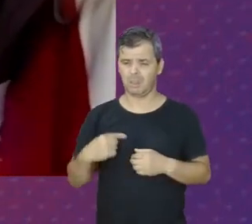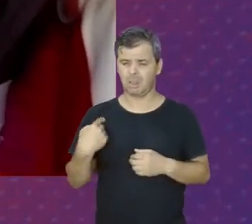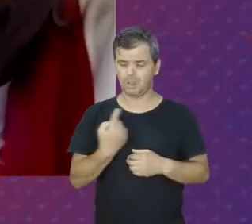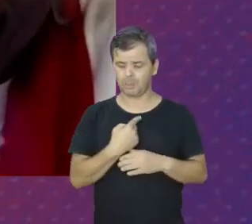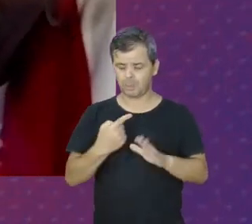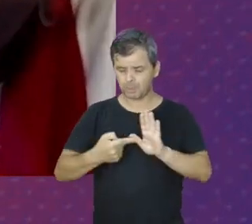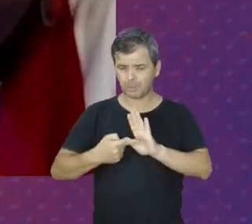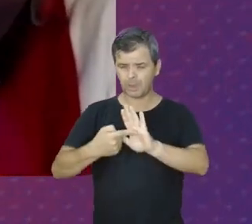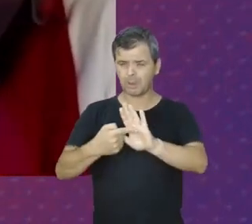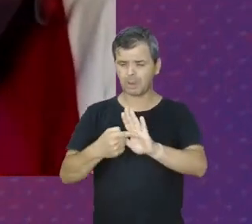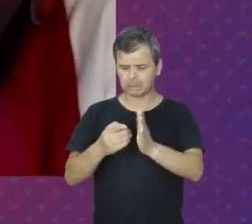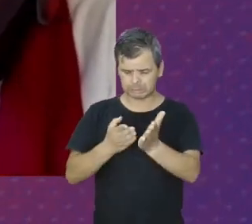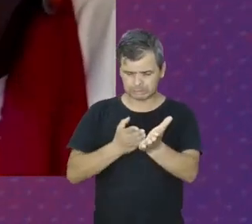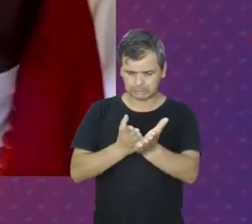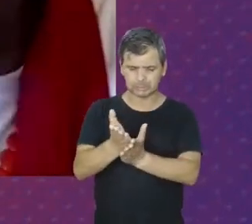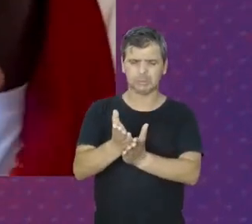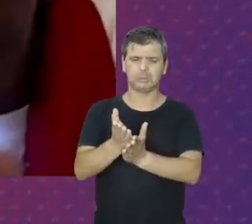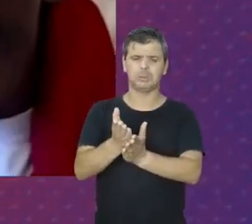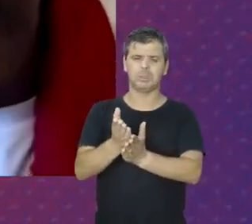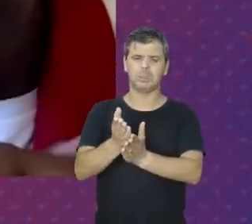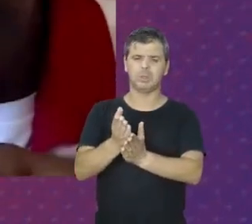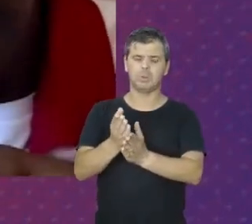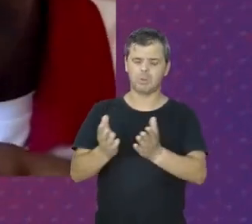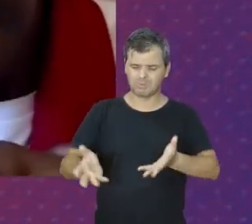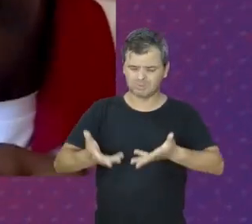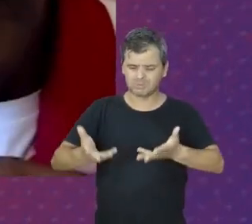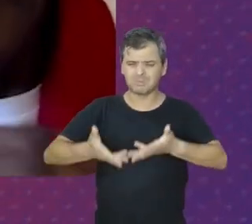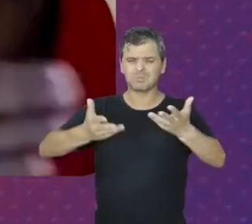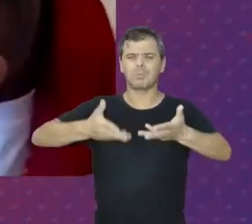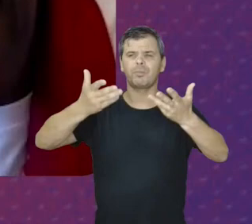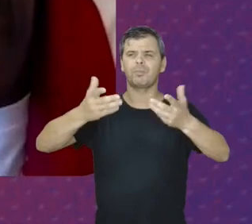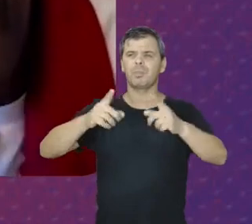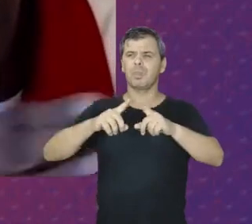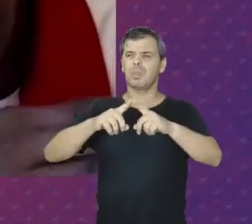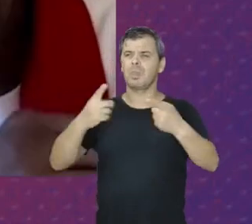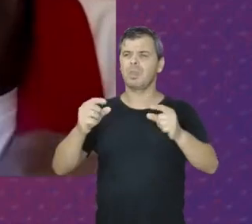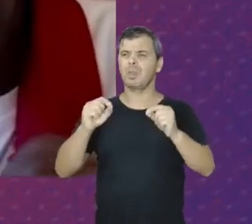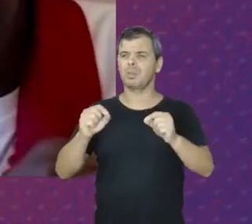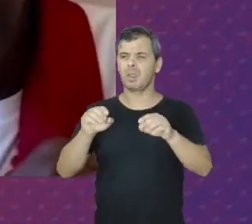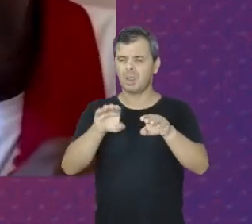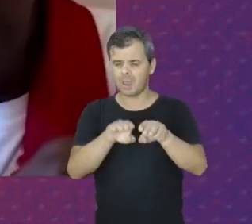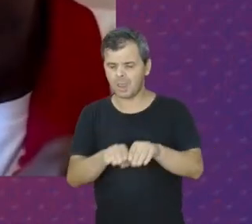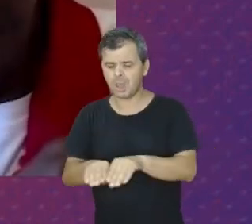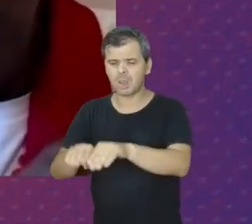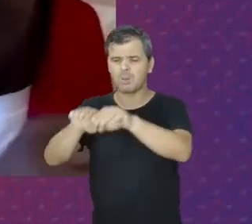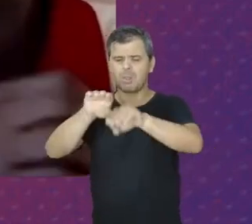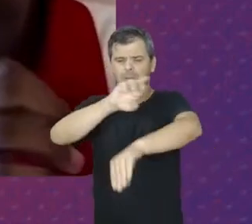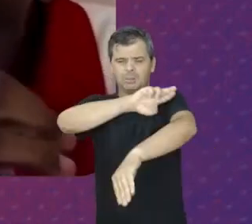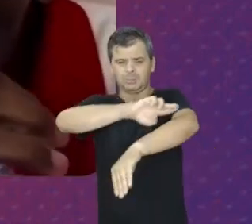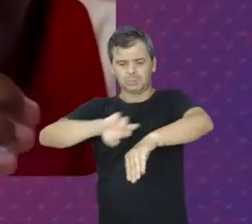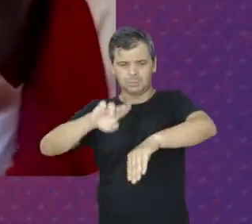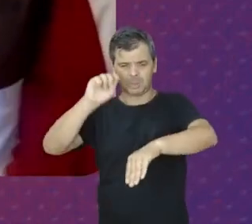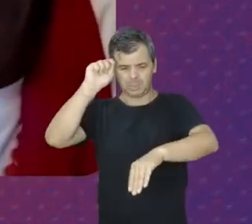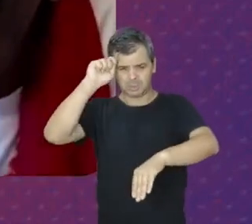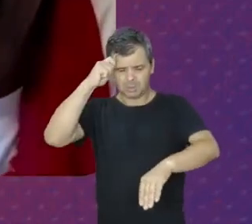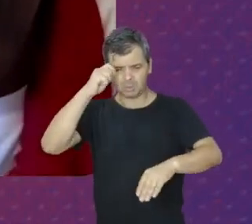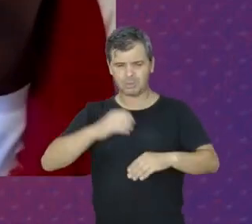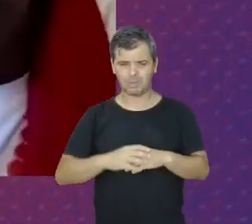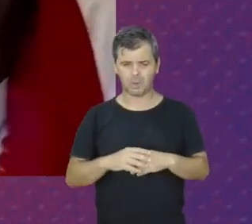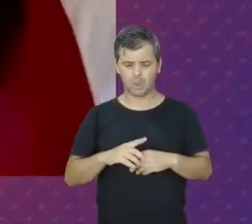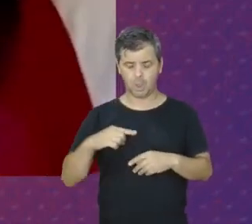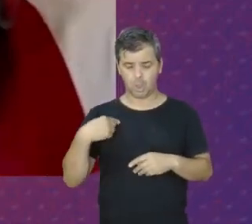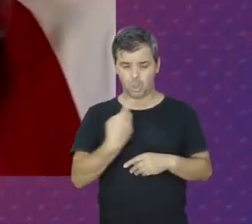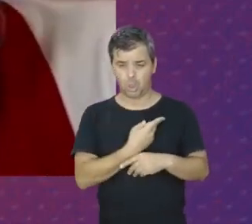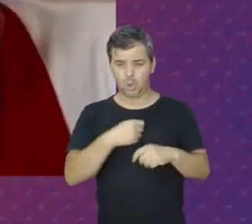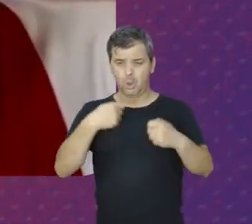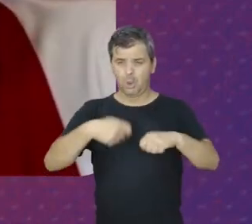andar alinhadas com a promoção da igualdade racial. Nós podemos fazer